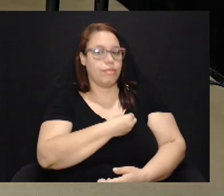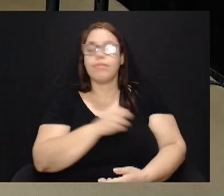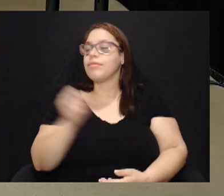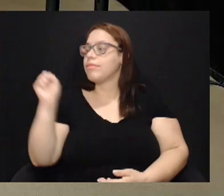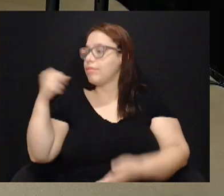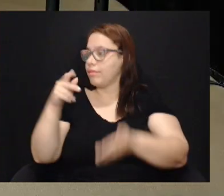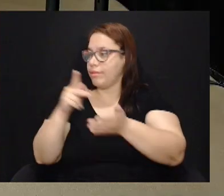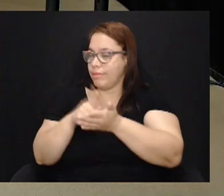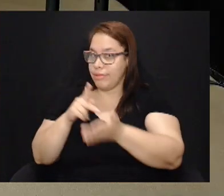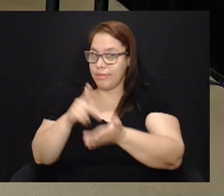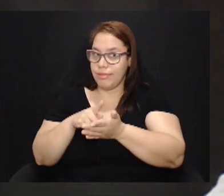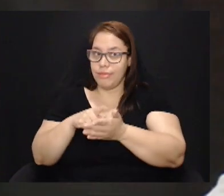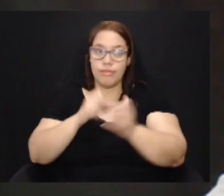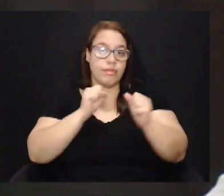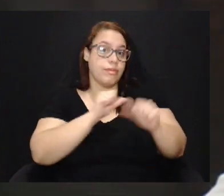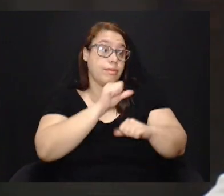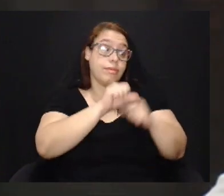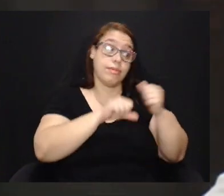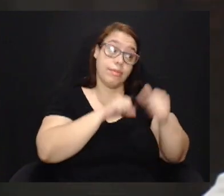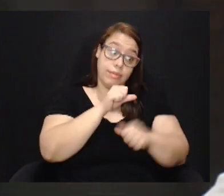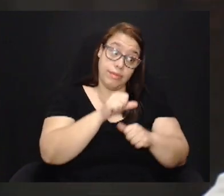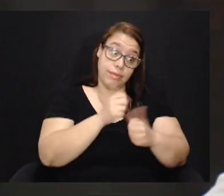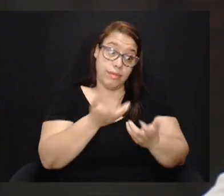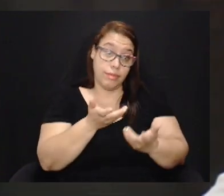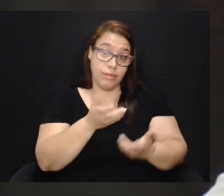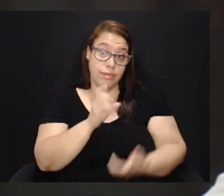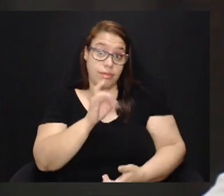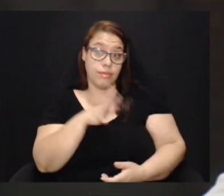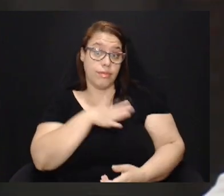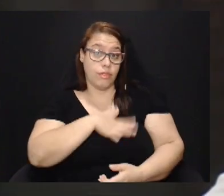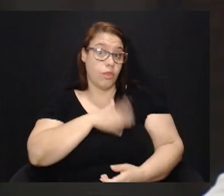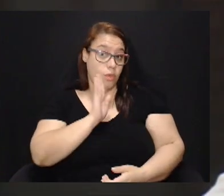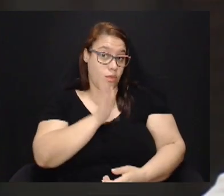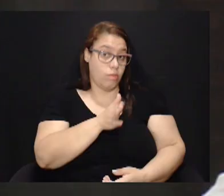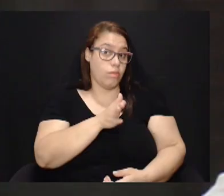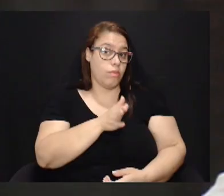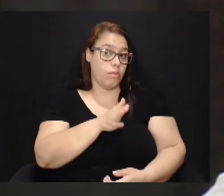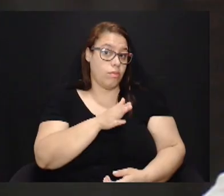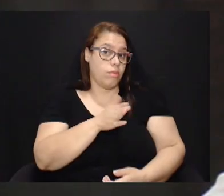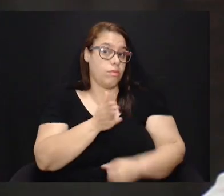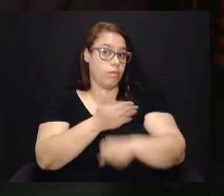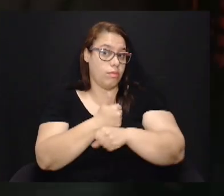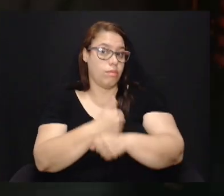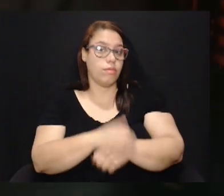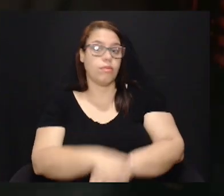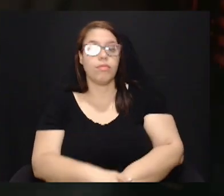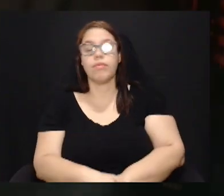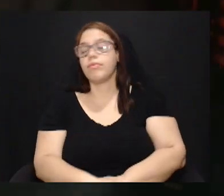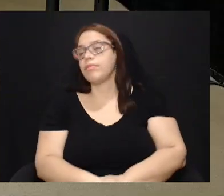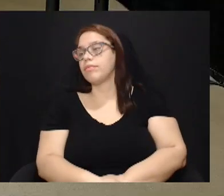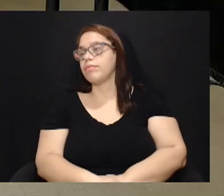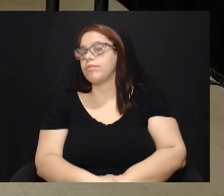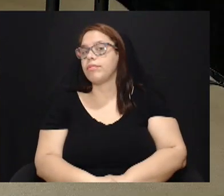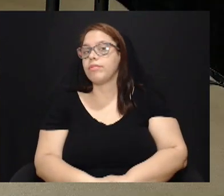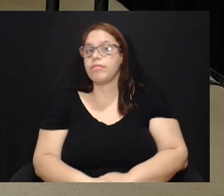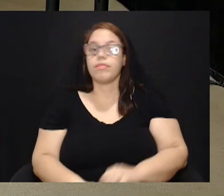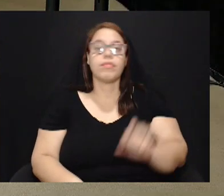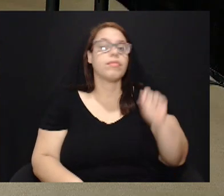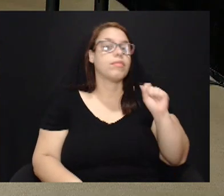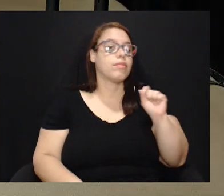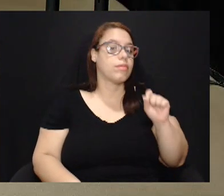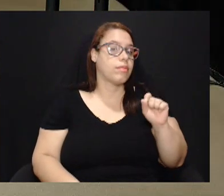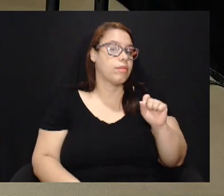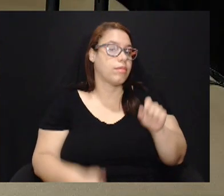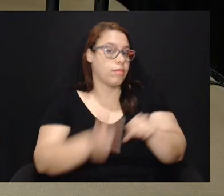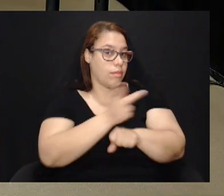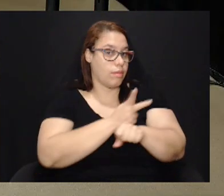pode ir substituindo, não fica só aquele prazer imediato que você tinha antes. E essa questão de buscar prazeres,